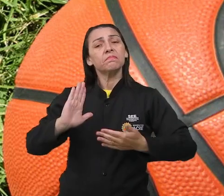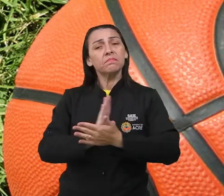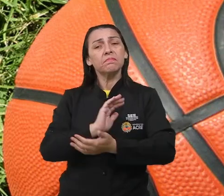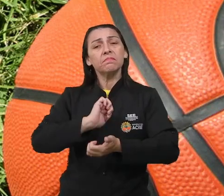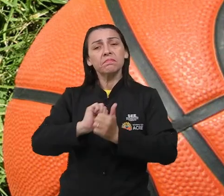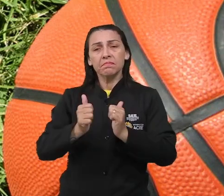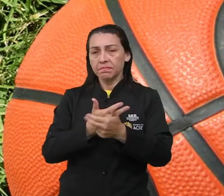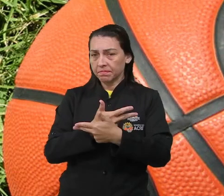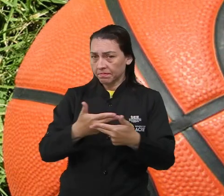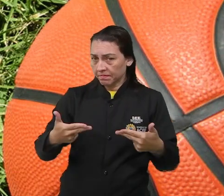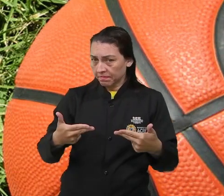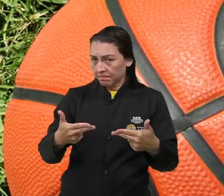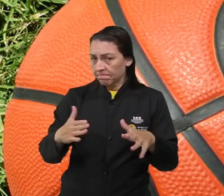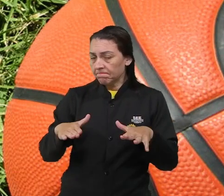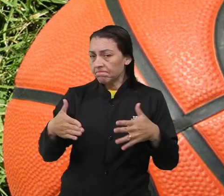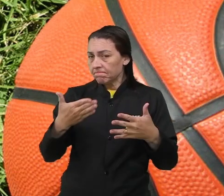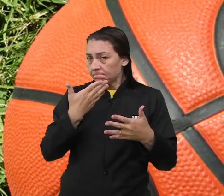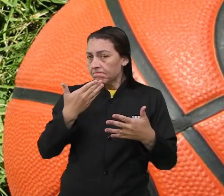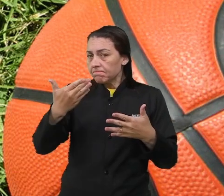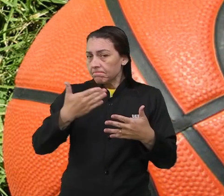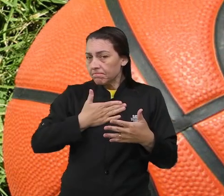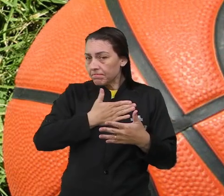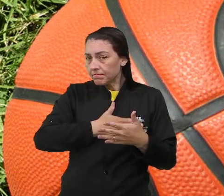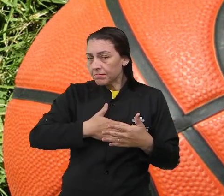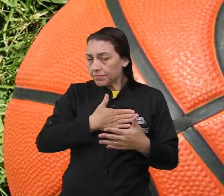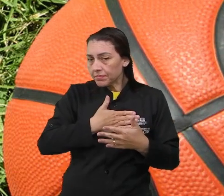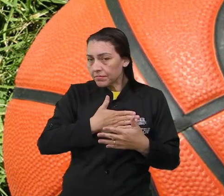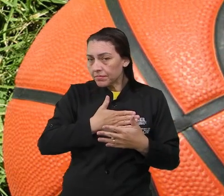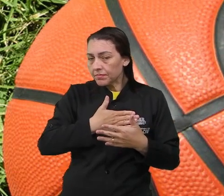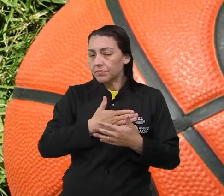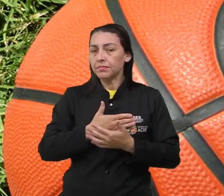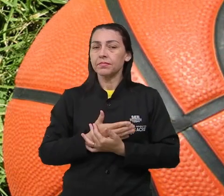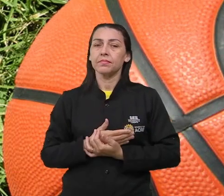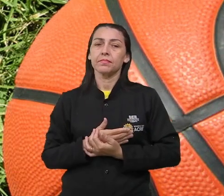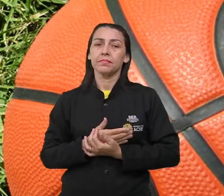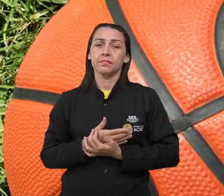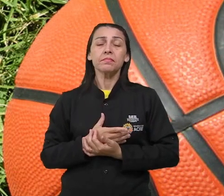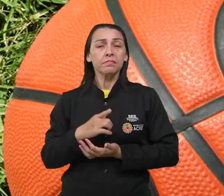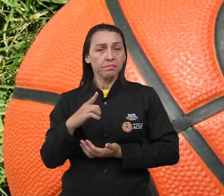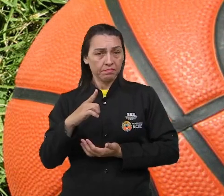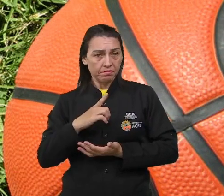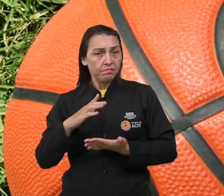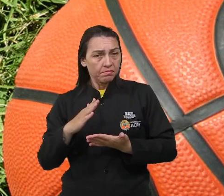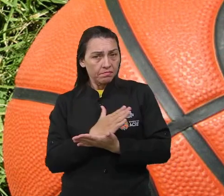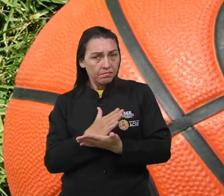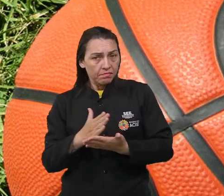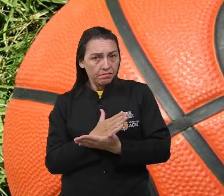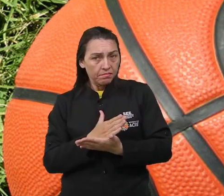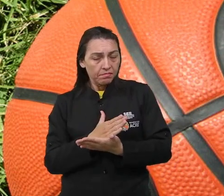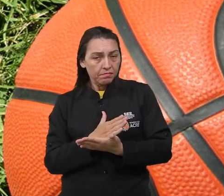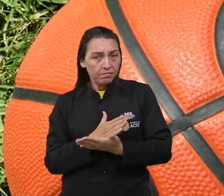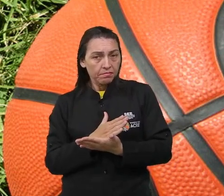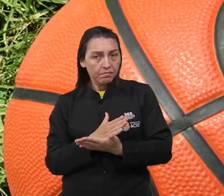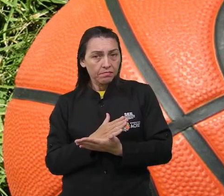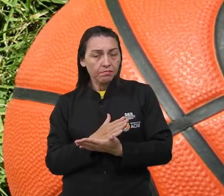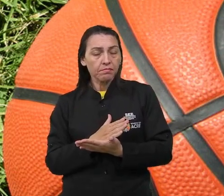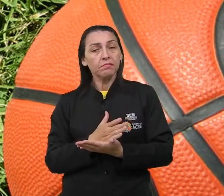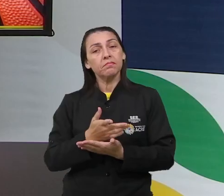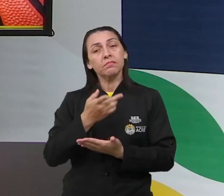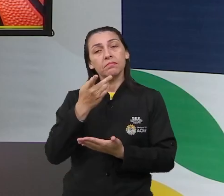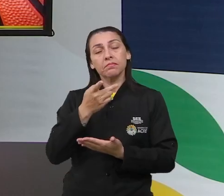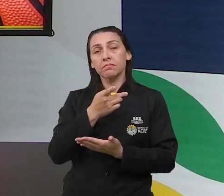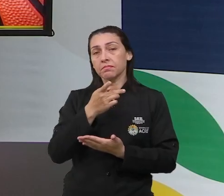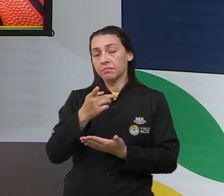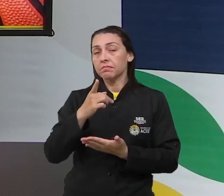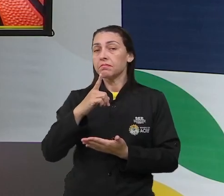sport? Qual o seu esporte favorito? Vocês têm algum? Nesse caso aqui, como eu falei para